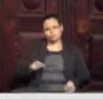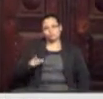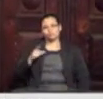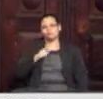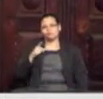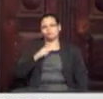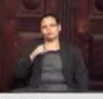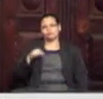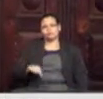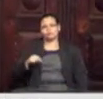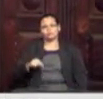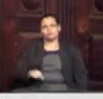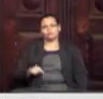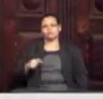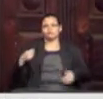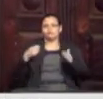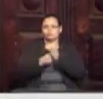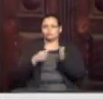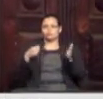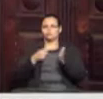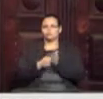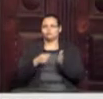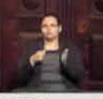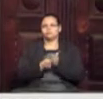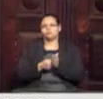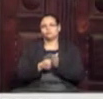uma grande luta